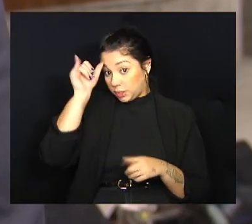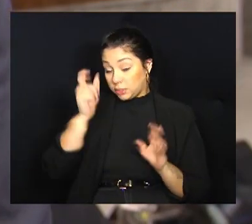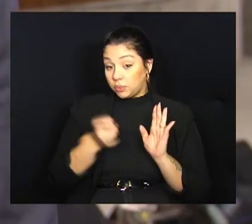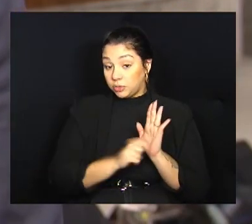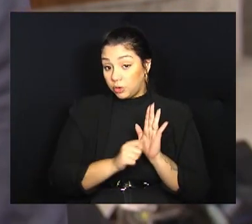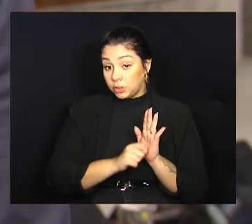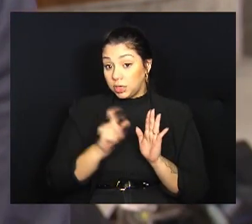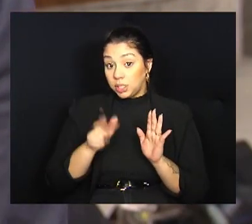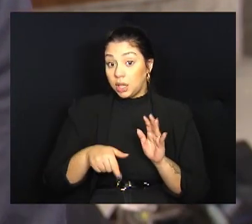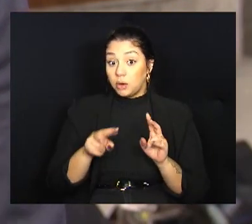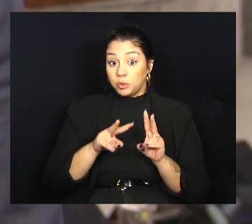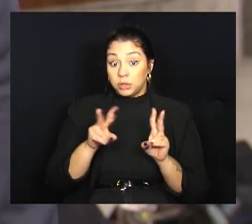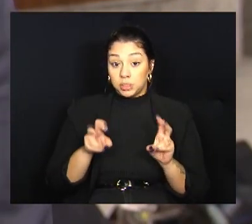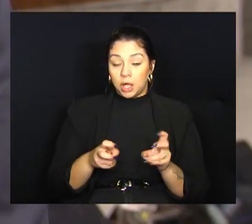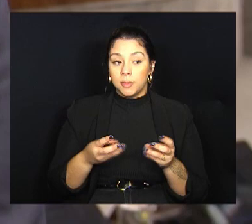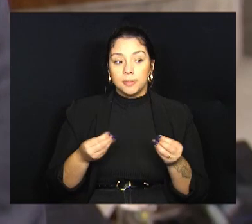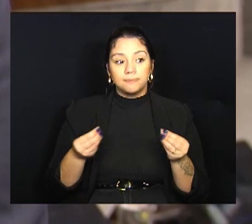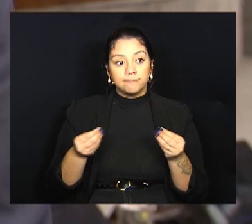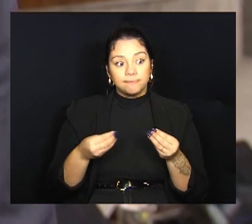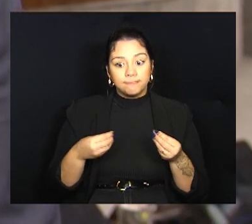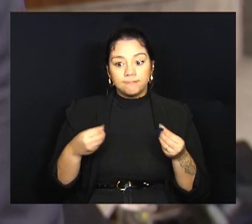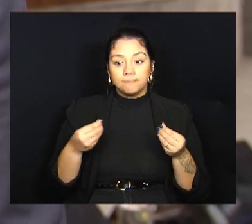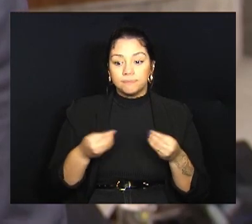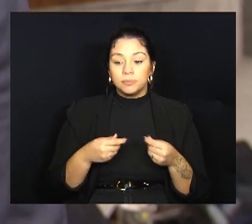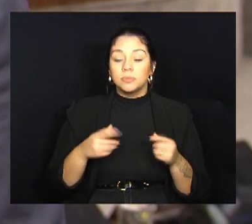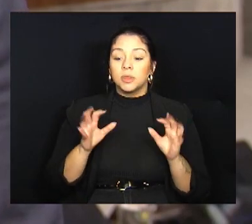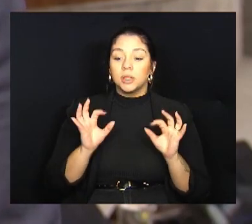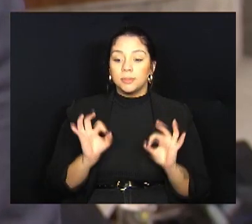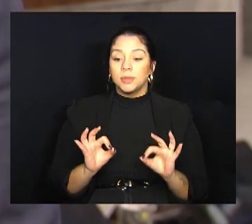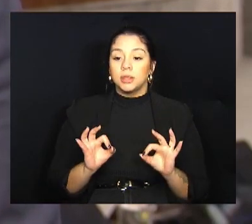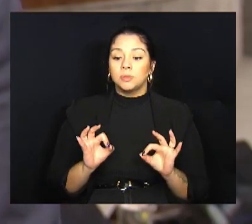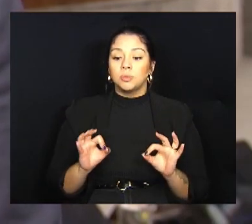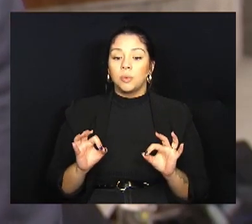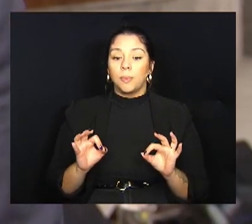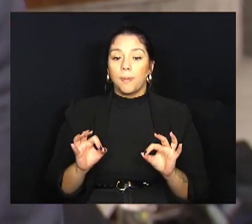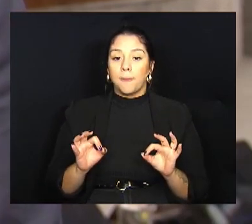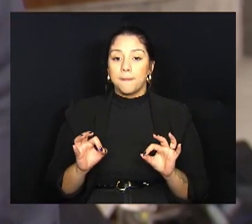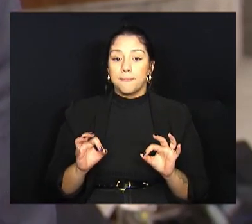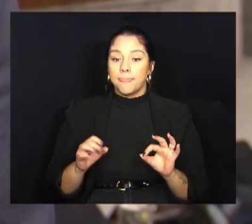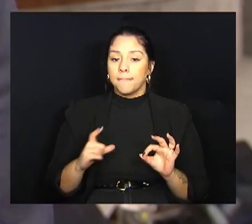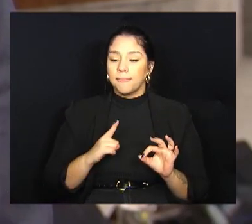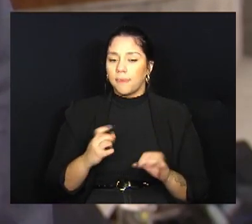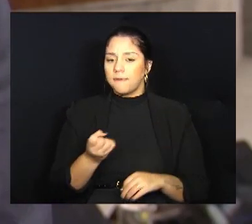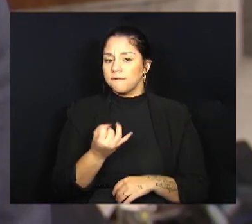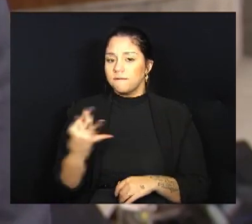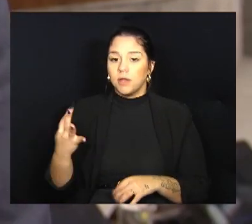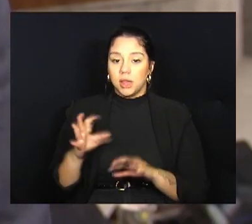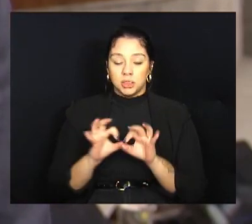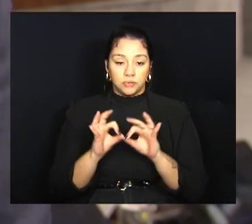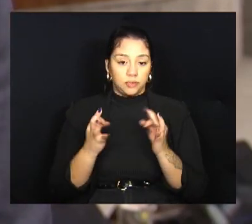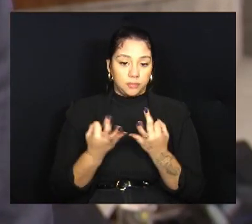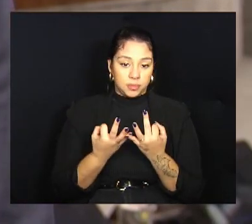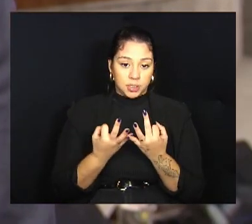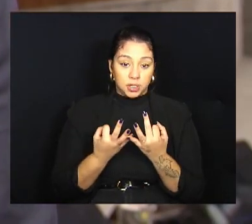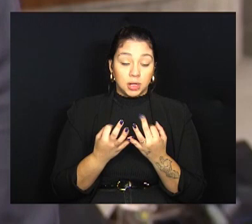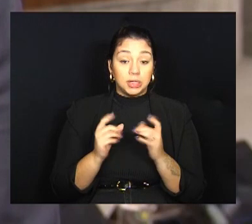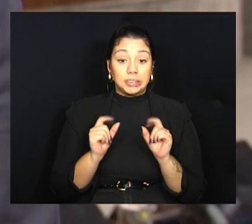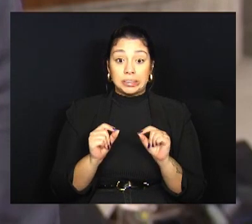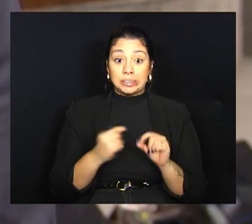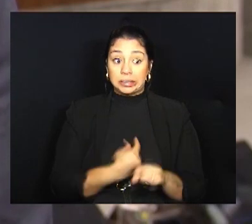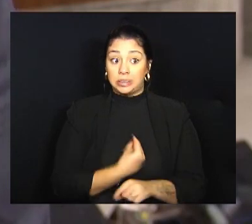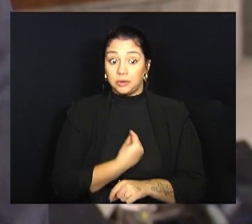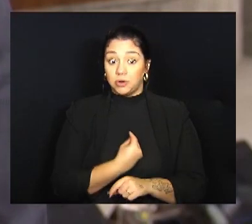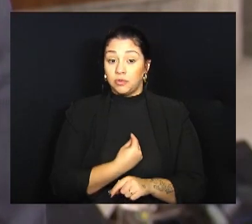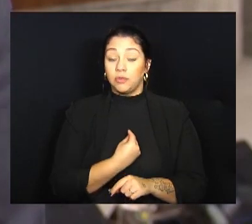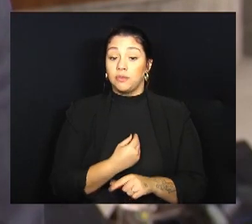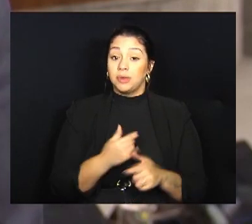tema muito sensível e que realmente atinge, né, inúmeras famílias. E quem vive o problema das